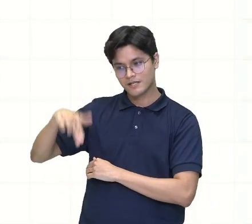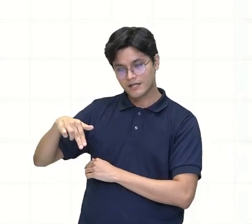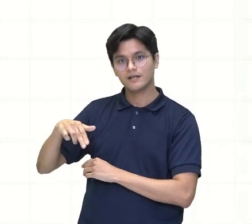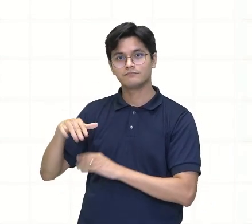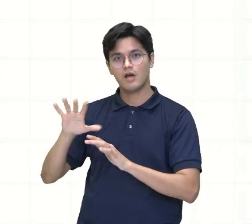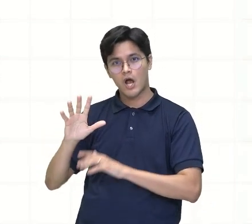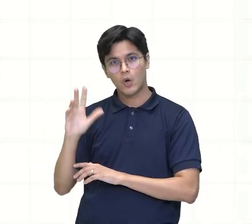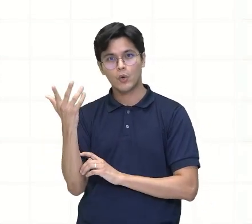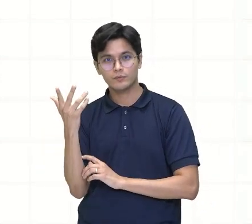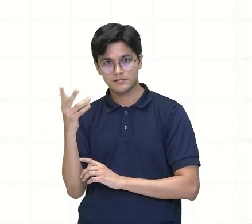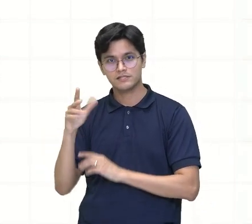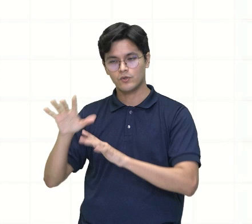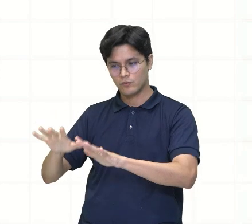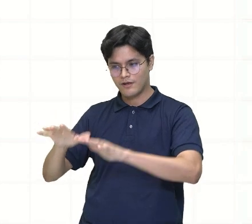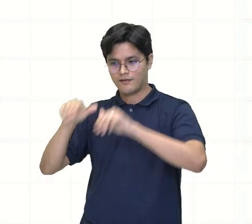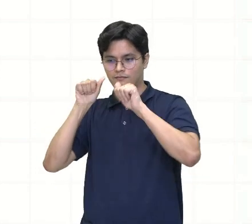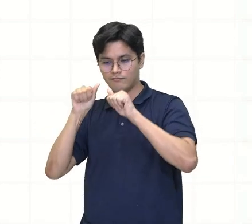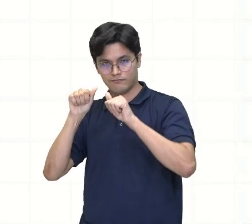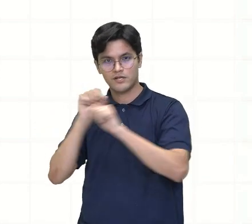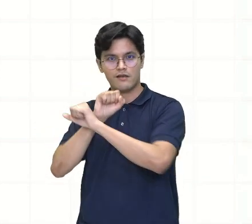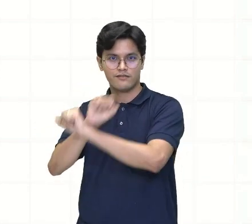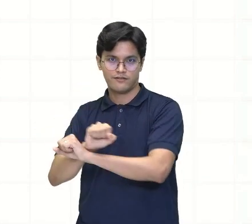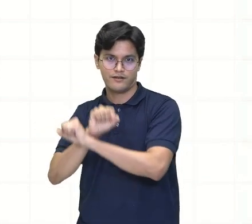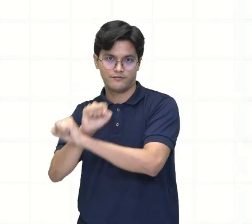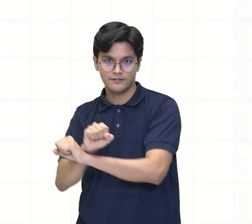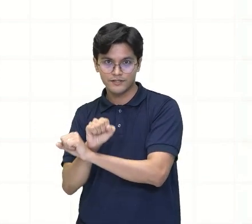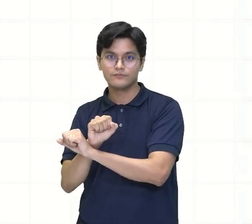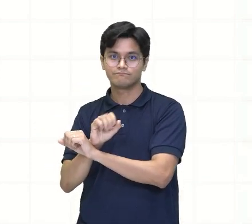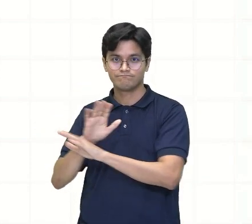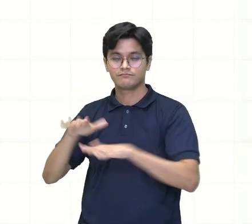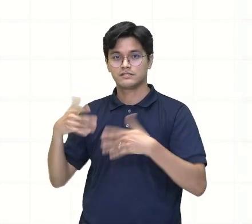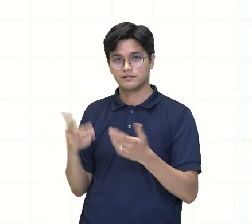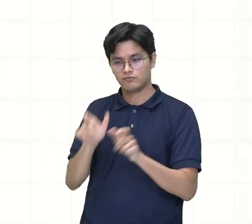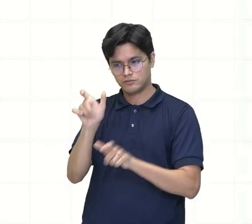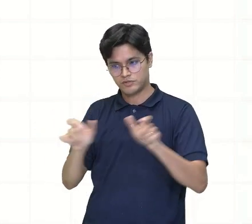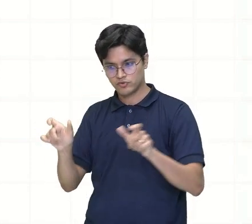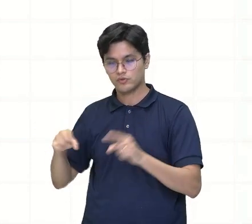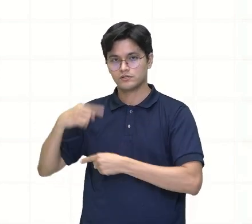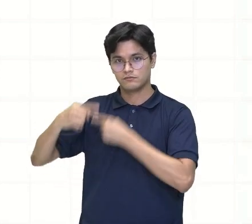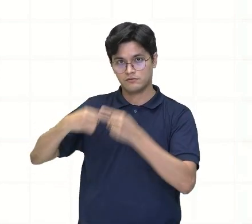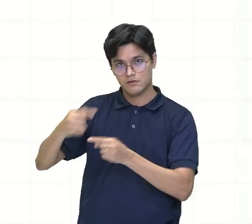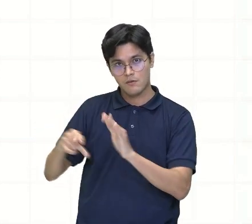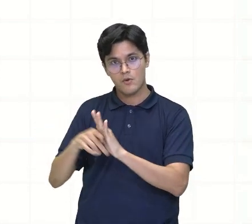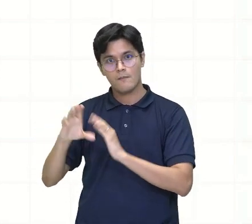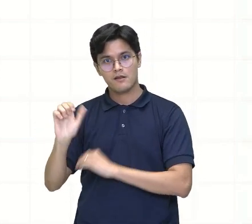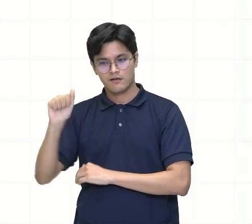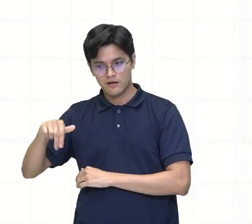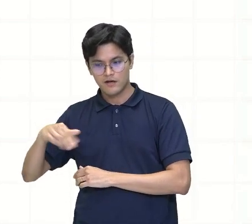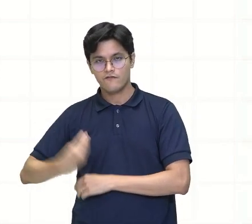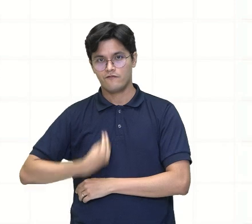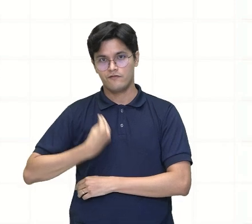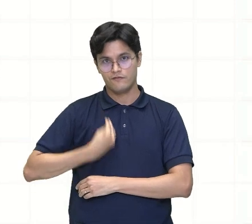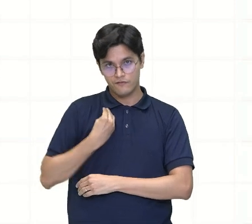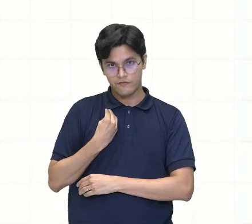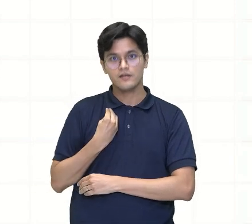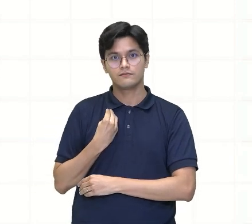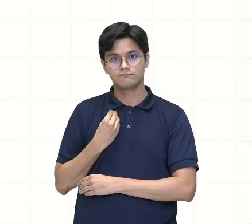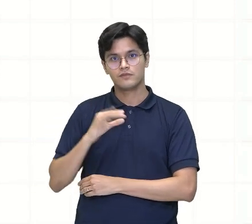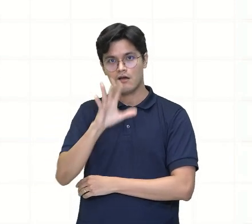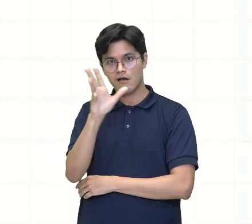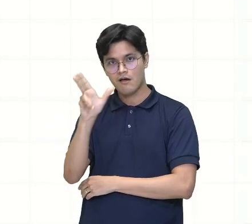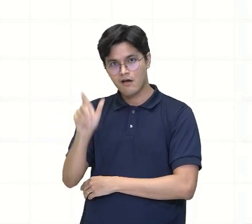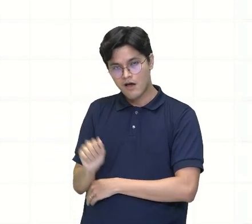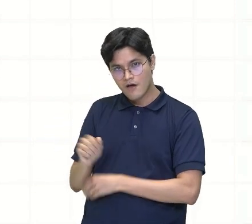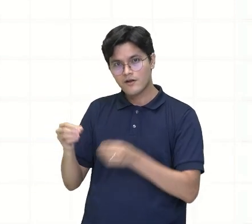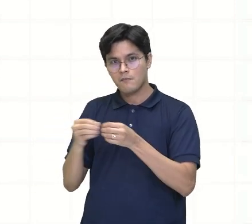escravidão. Os herdeiros de Cã, segundo a Bíblia, habitariam a orla africana do Mar Vermelho.